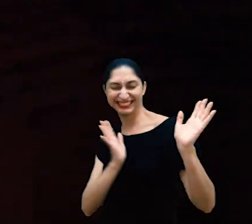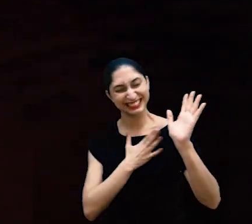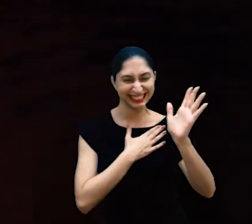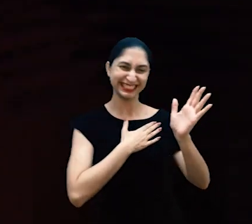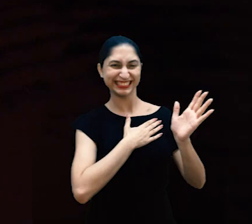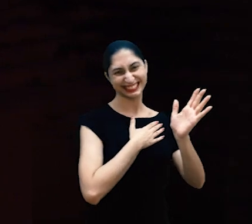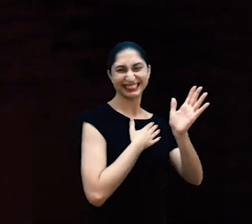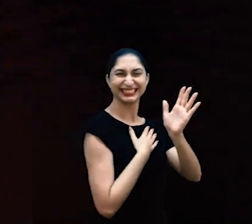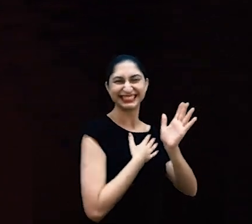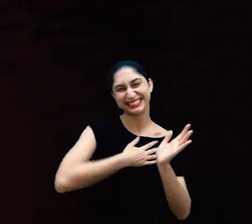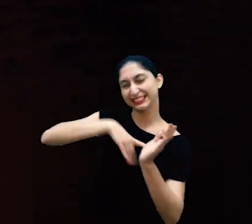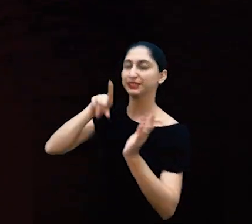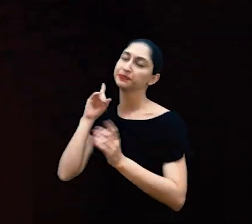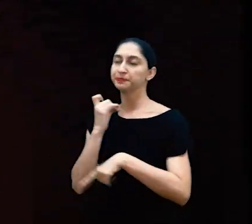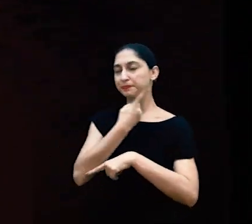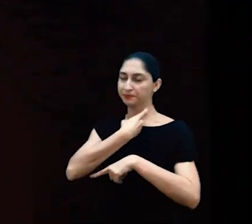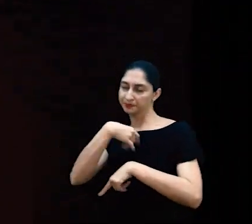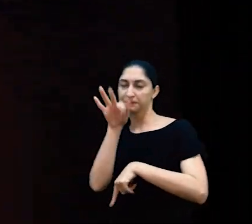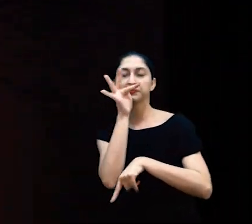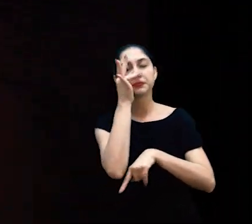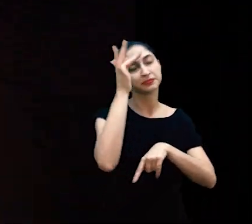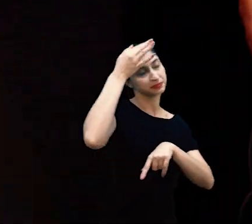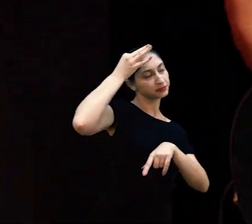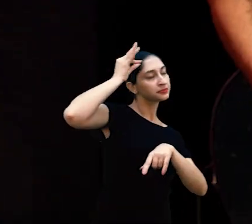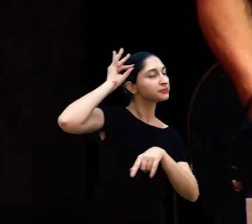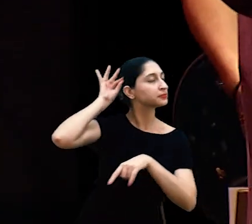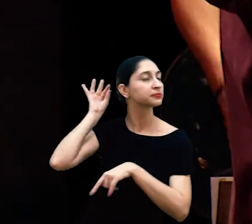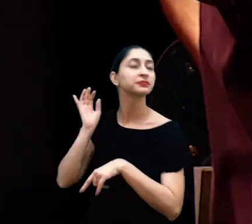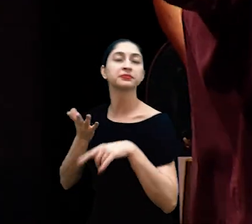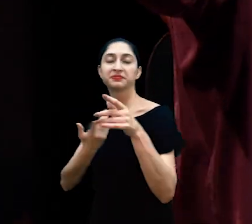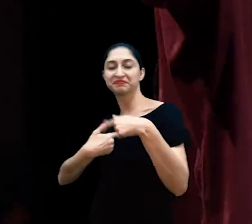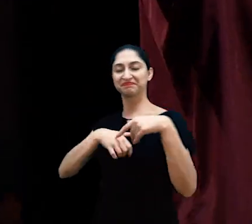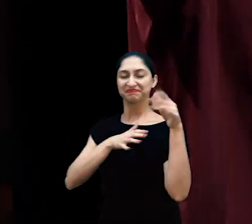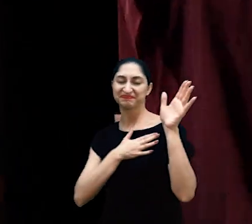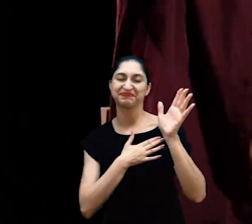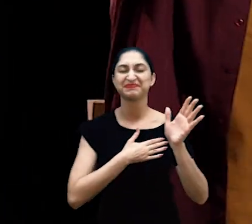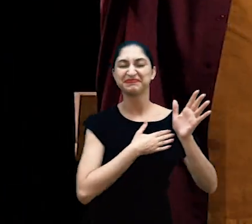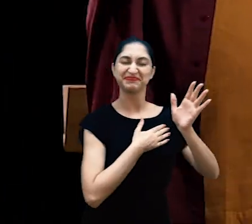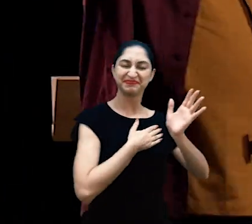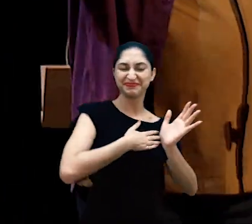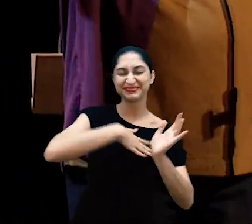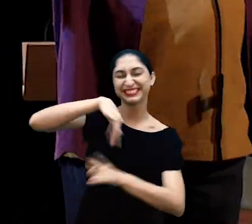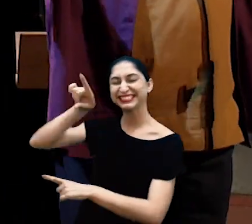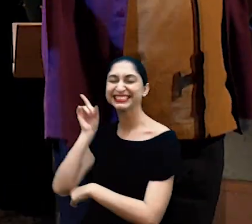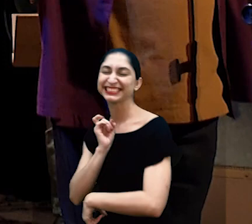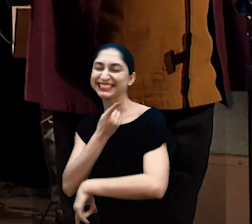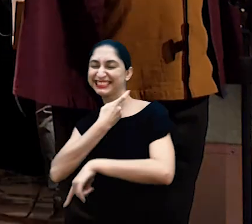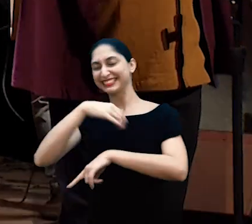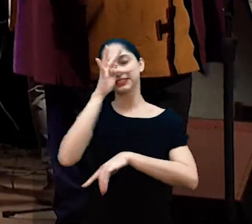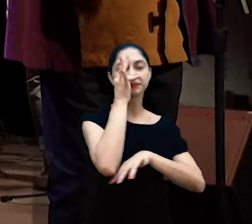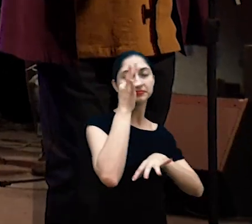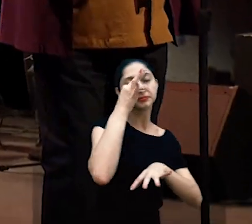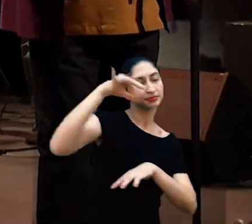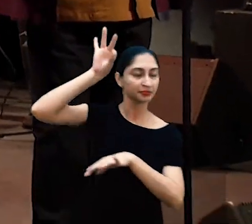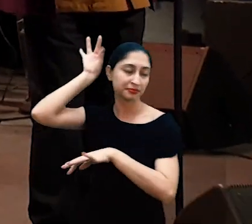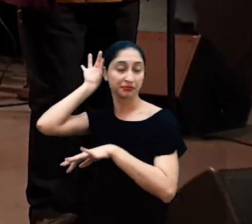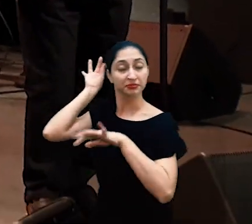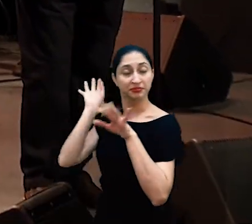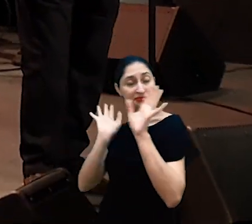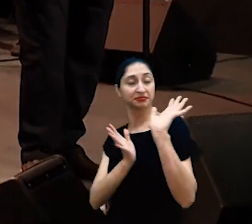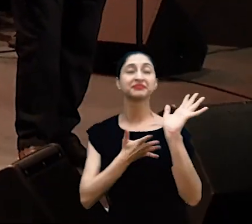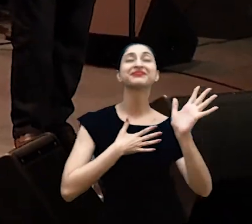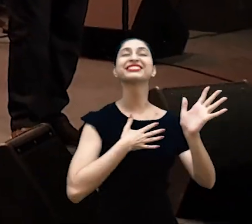forró. Bota água de cheiro, pulou no cabelo e cai no forró. Bota água de cheiro, pulou